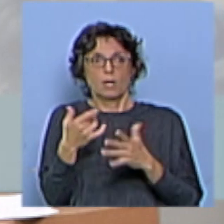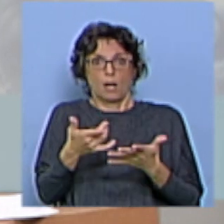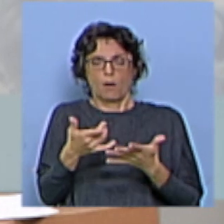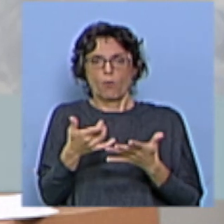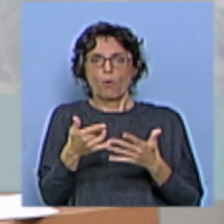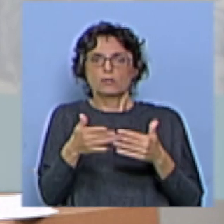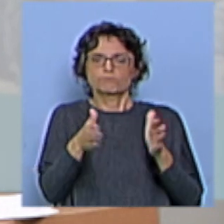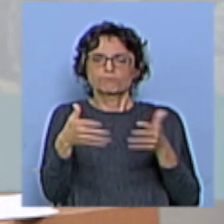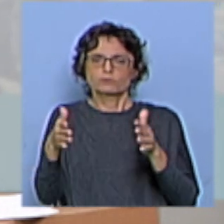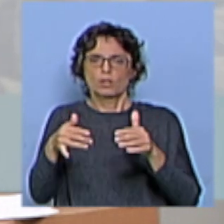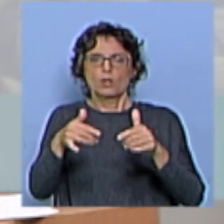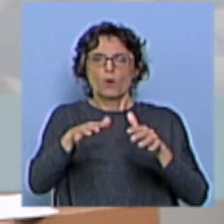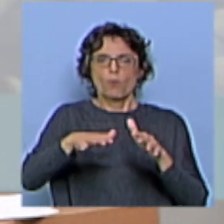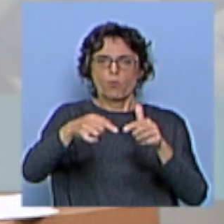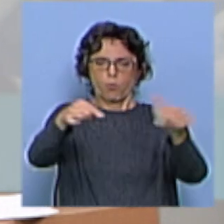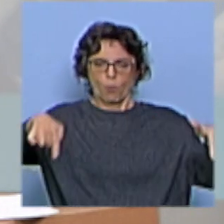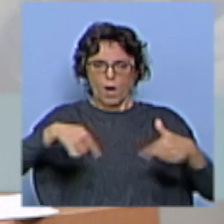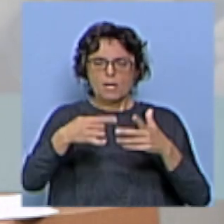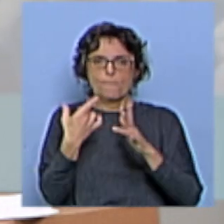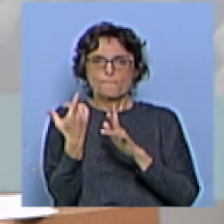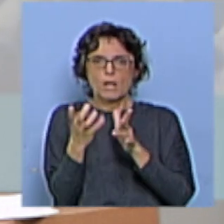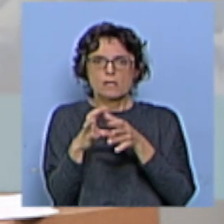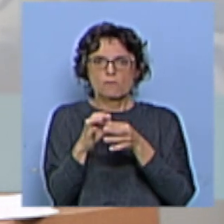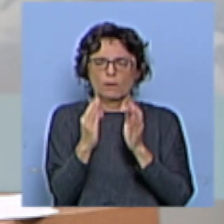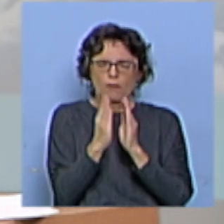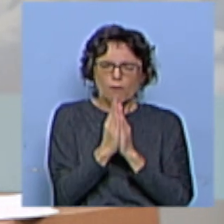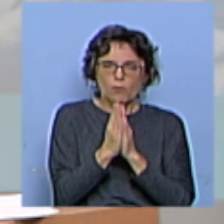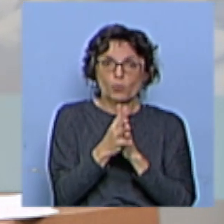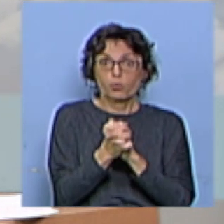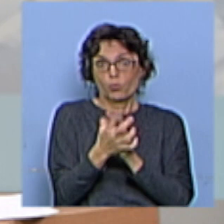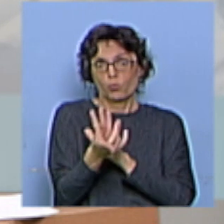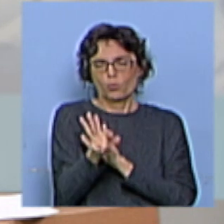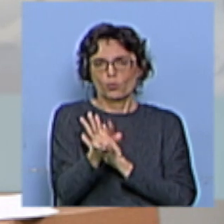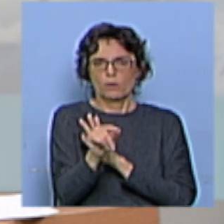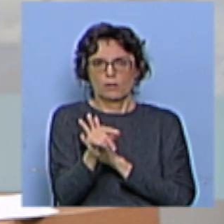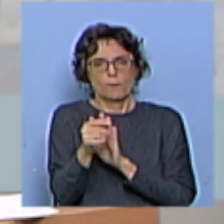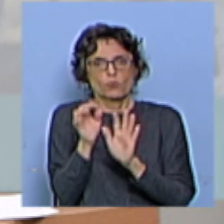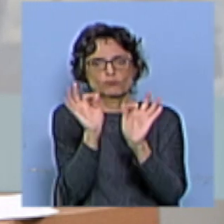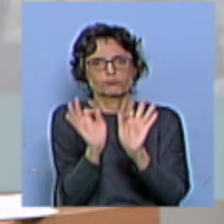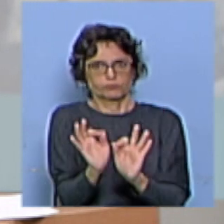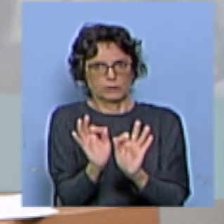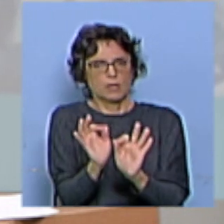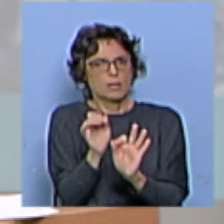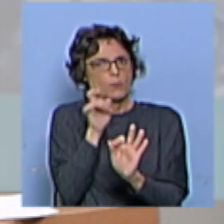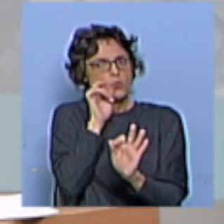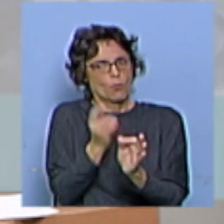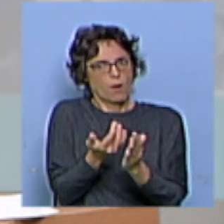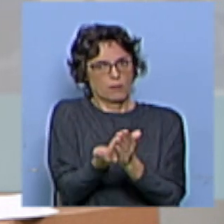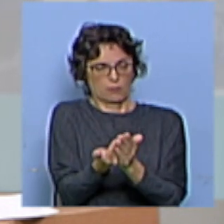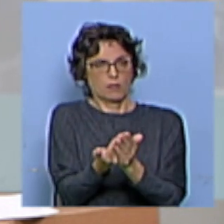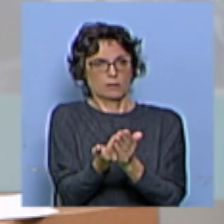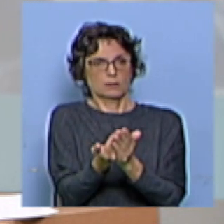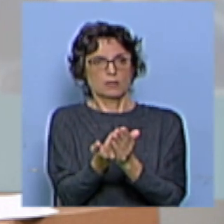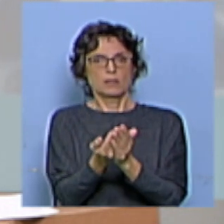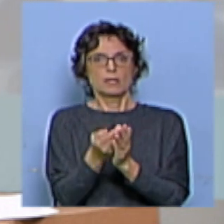culto, prepararam-se absolutamente para receber com segurança todos aqueles que os pretendem visitar, e